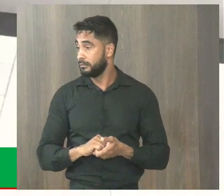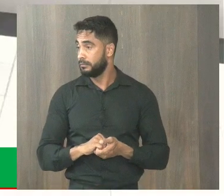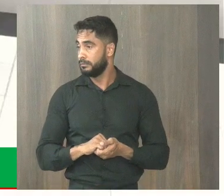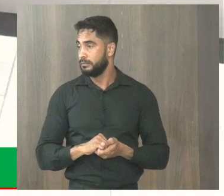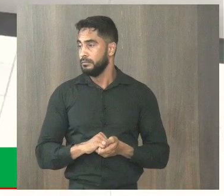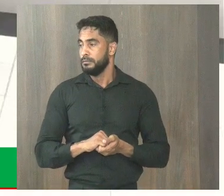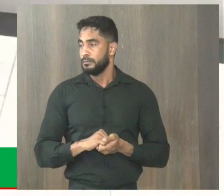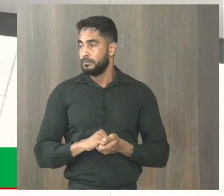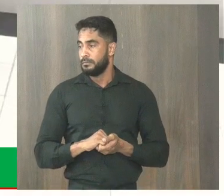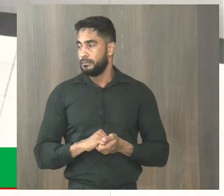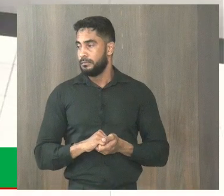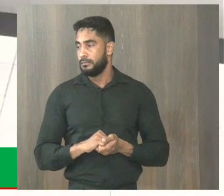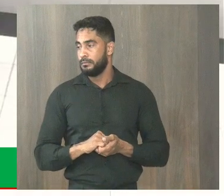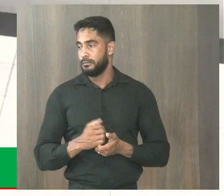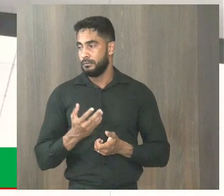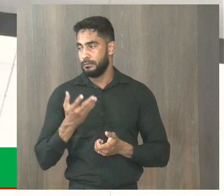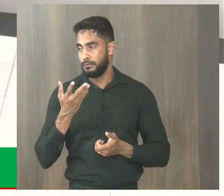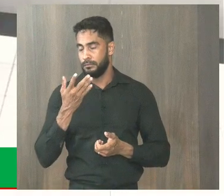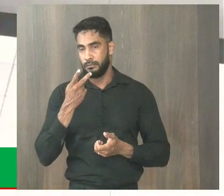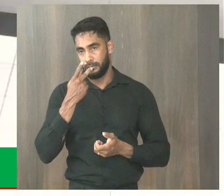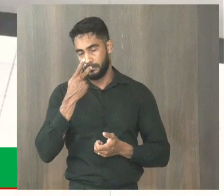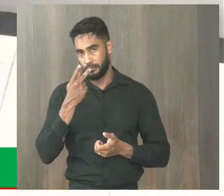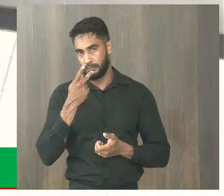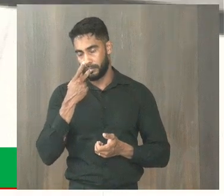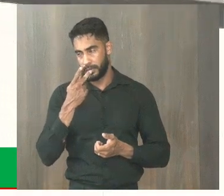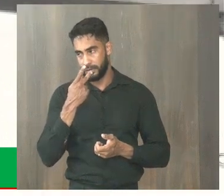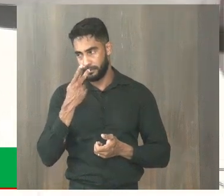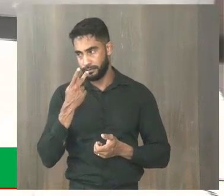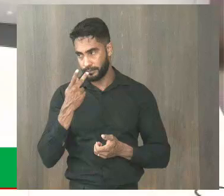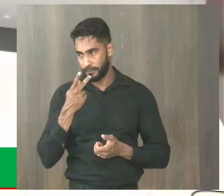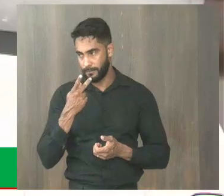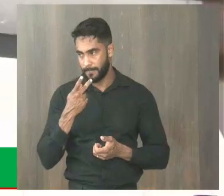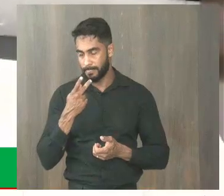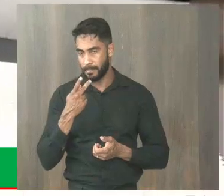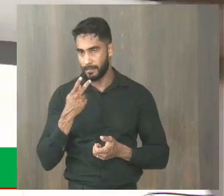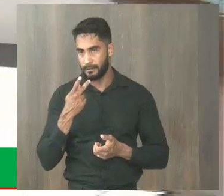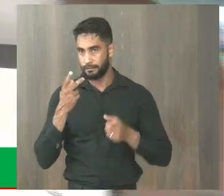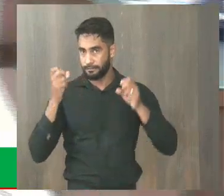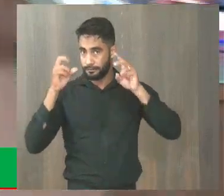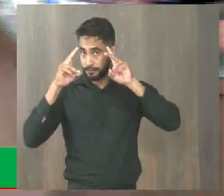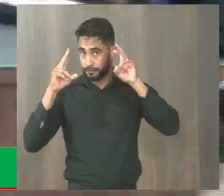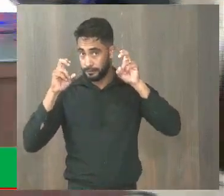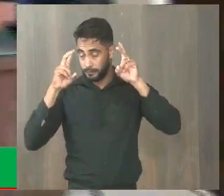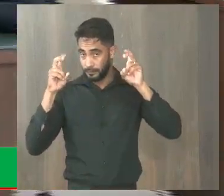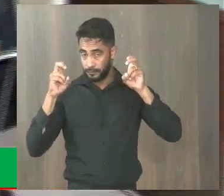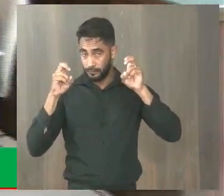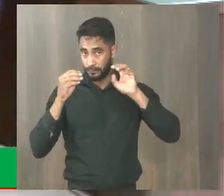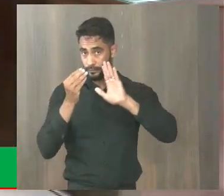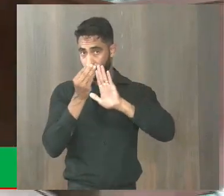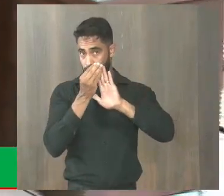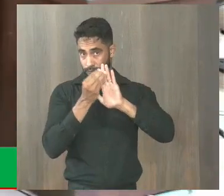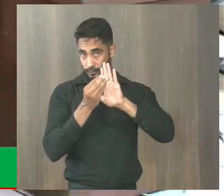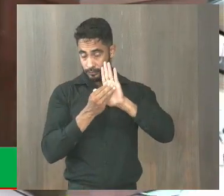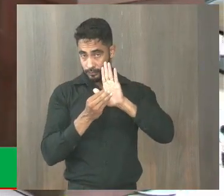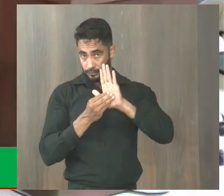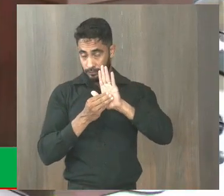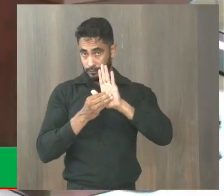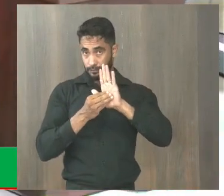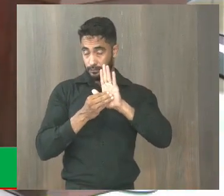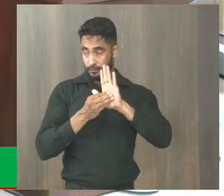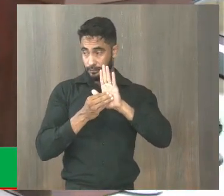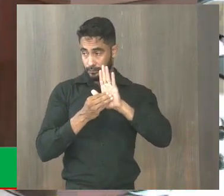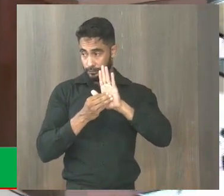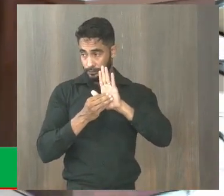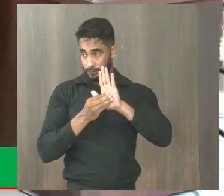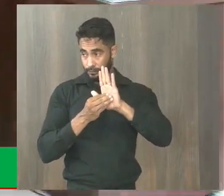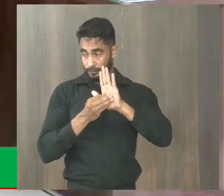Sim? Eu gostaria só de fazer uma citação de um cronograma do Executivo, senhor presidente,